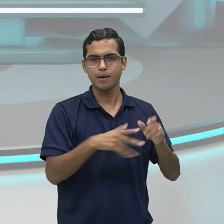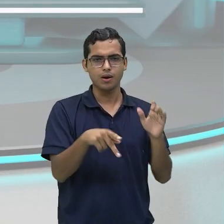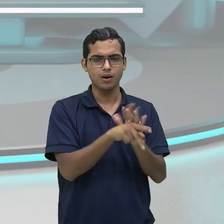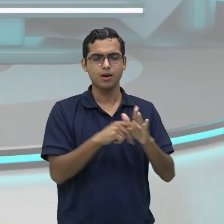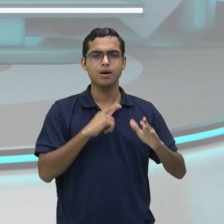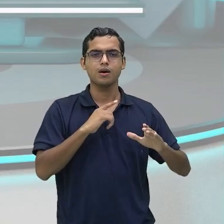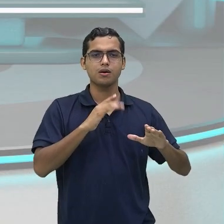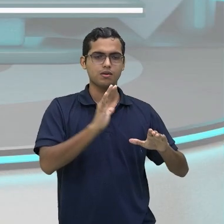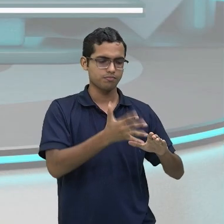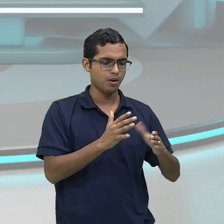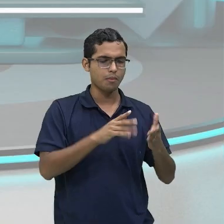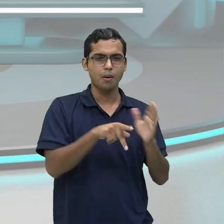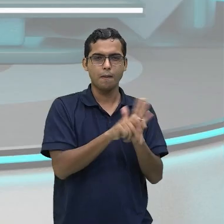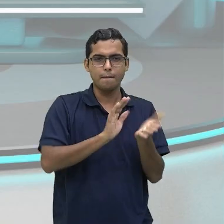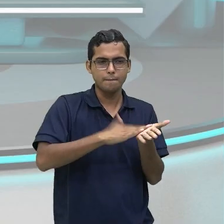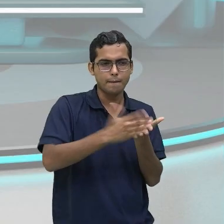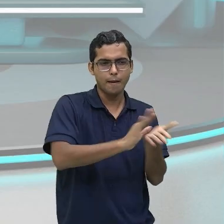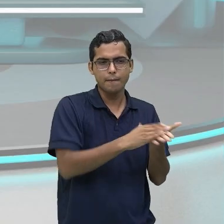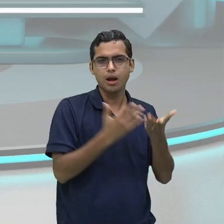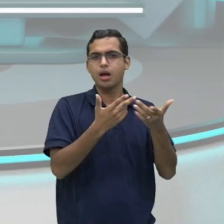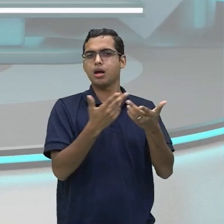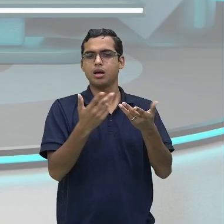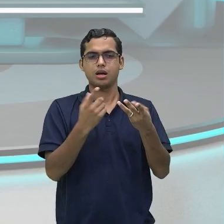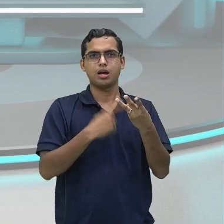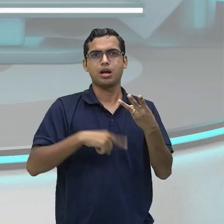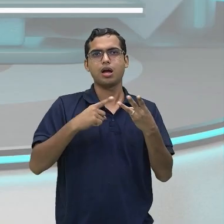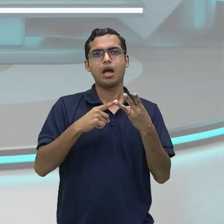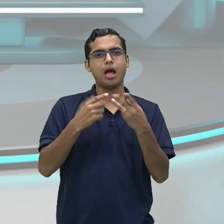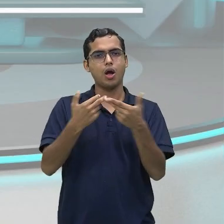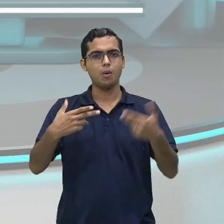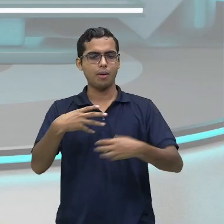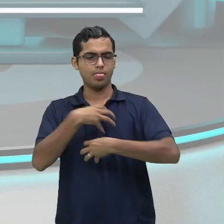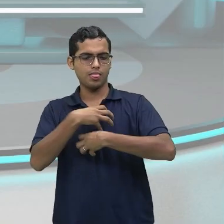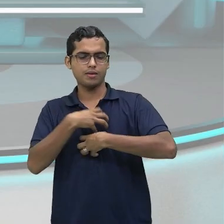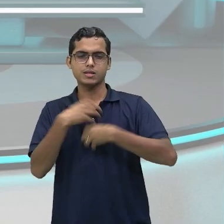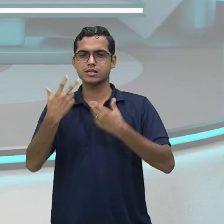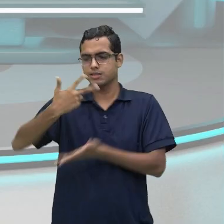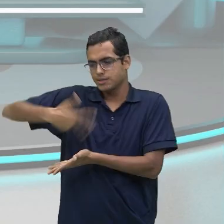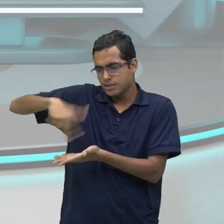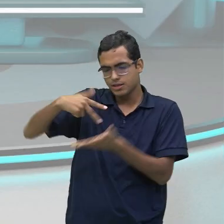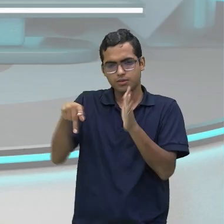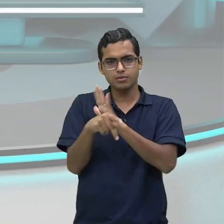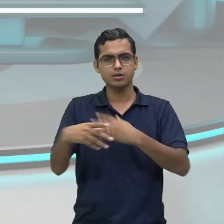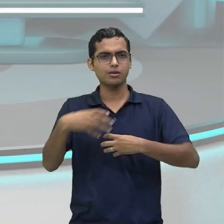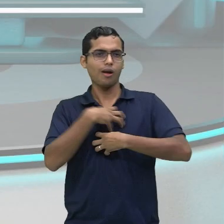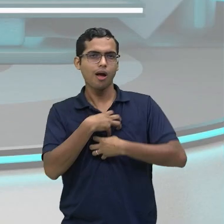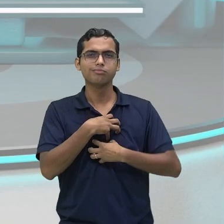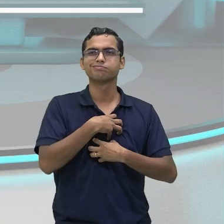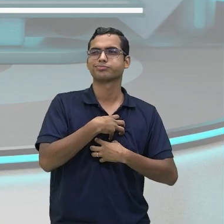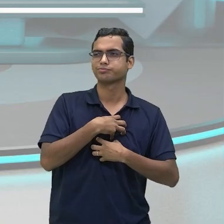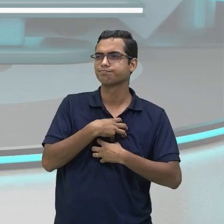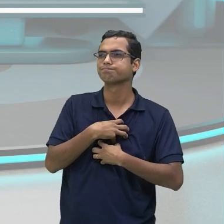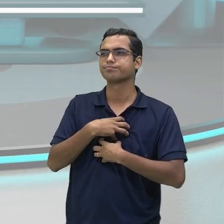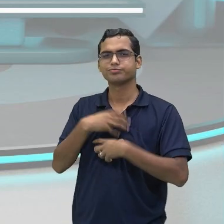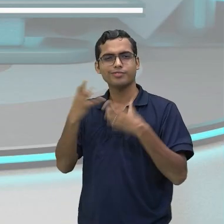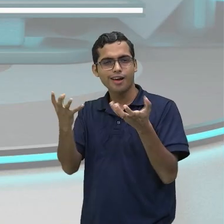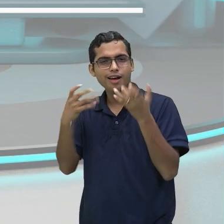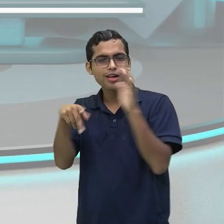alguma coisa que faz você mexer o ombrinho, porque tem algo em todas elas, que